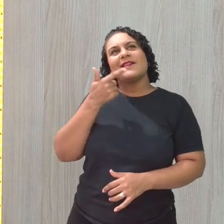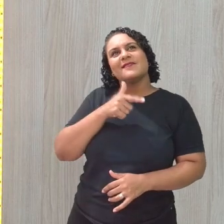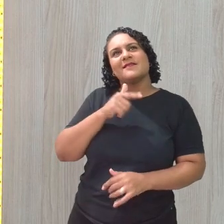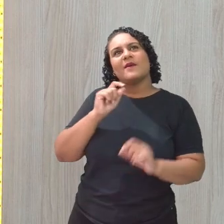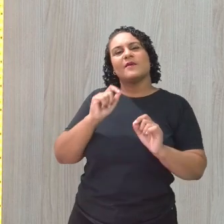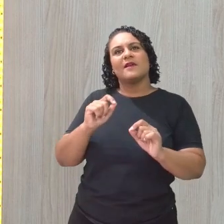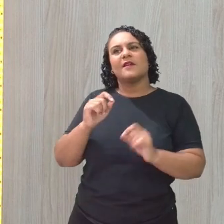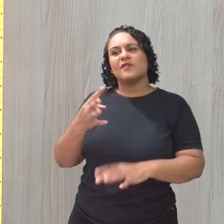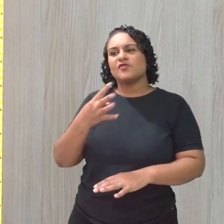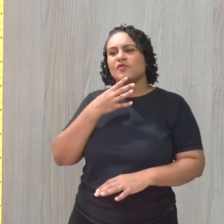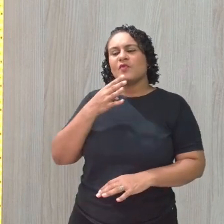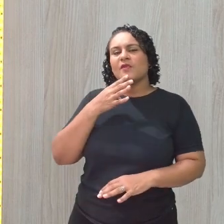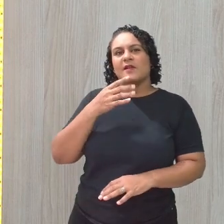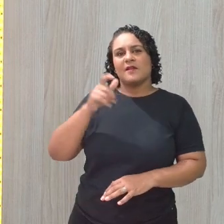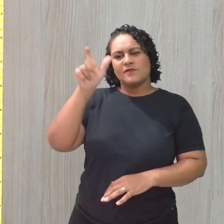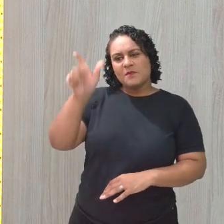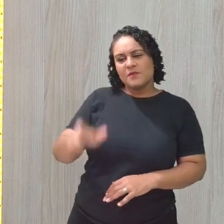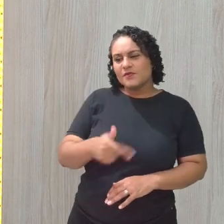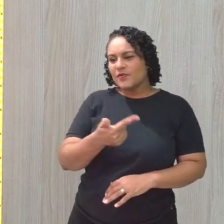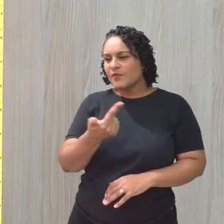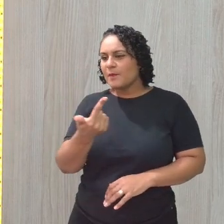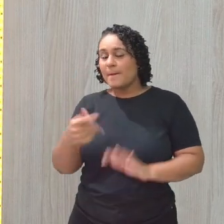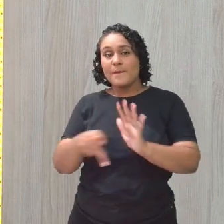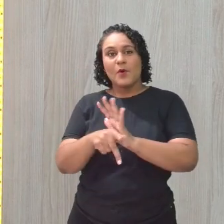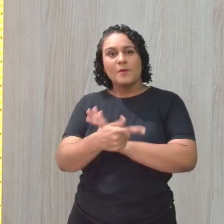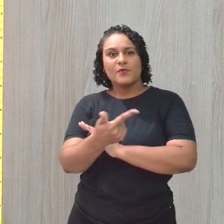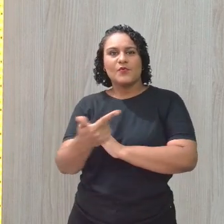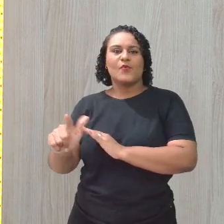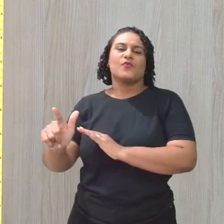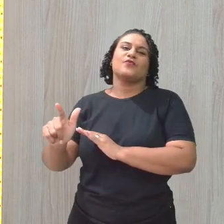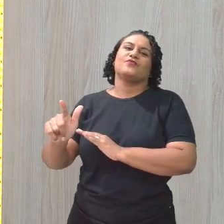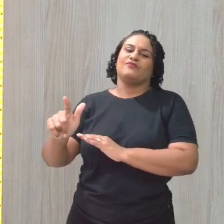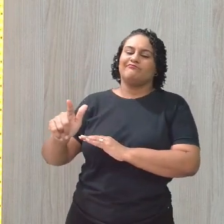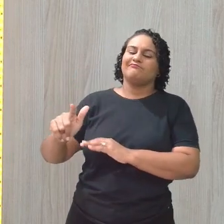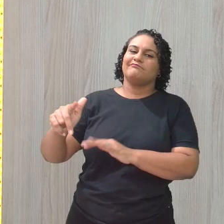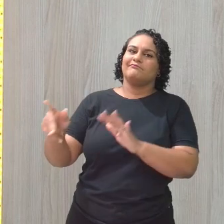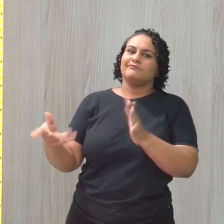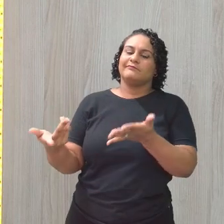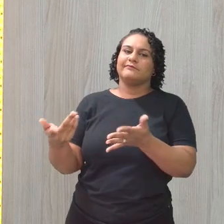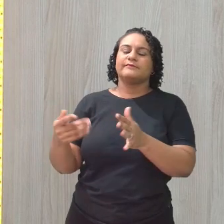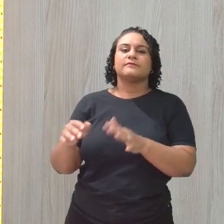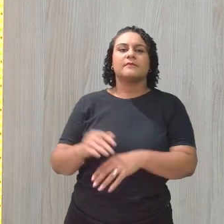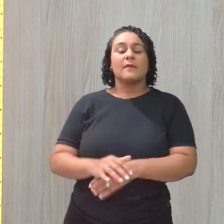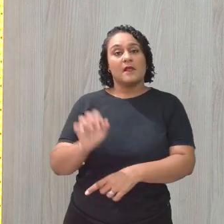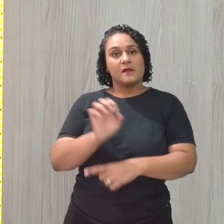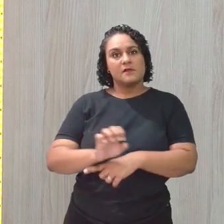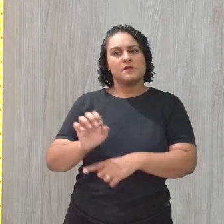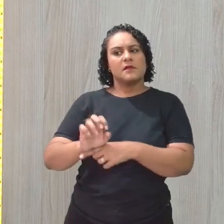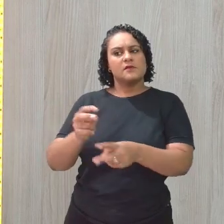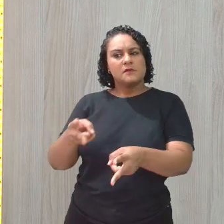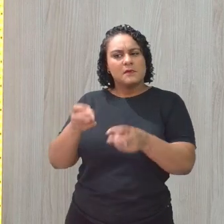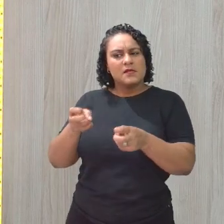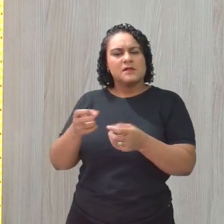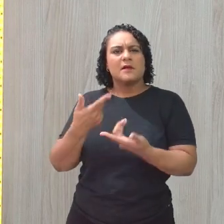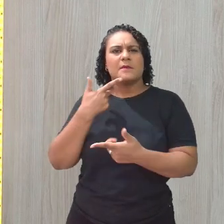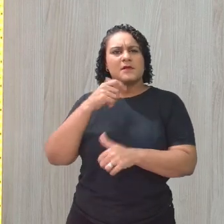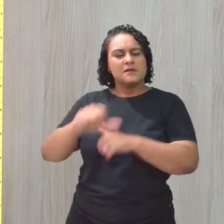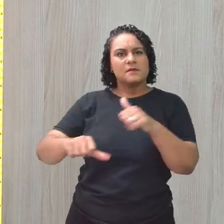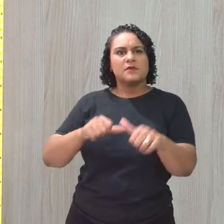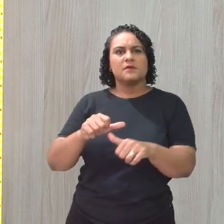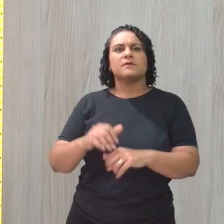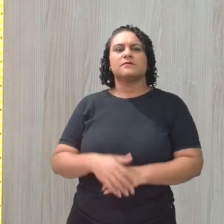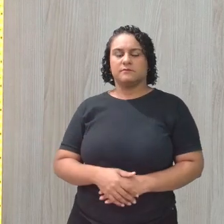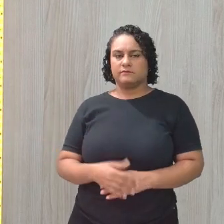gente conhece alguém de outro estado, e aí você percebe essas mudanças. A professora Adriana citou a